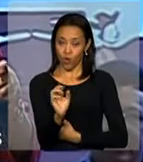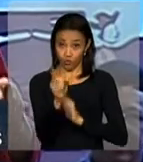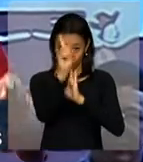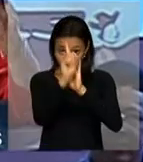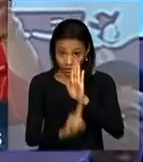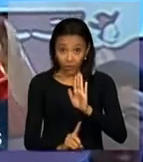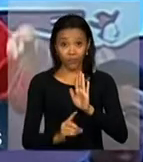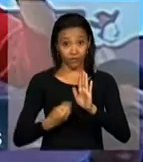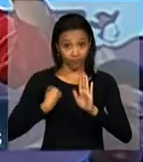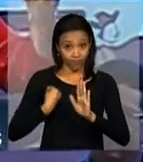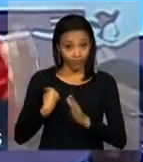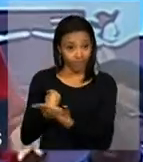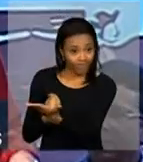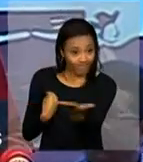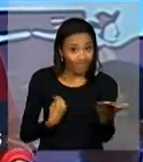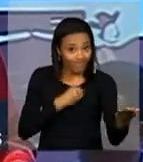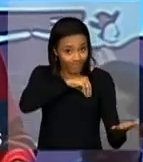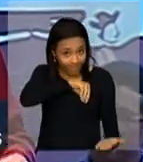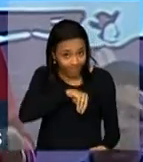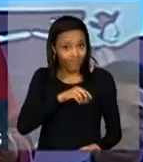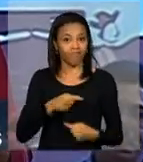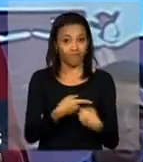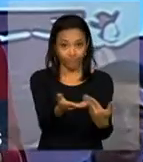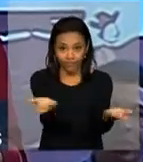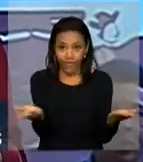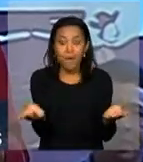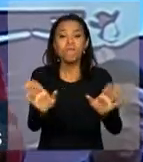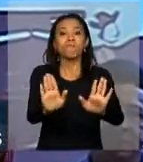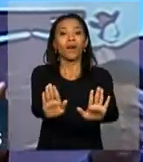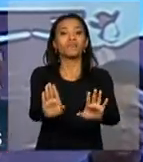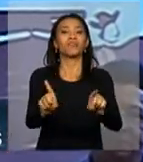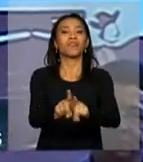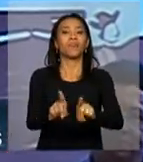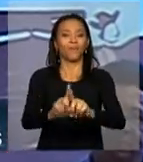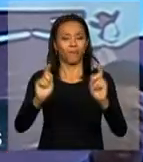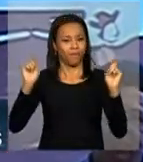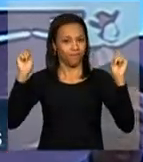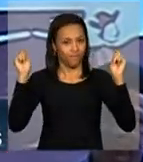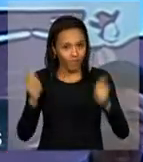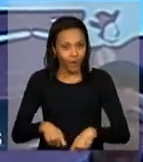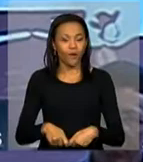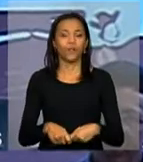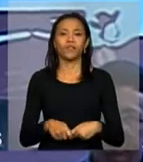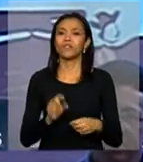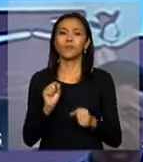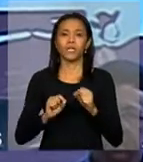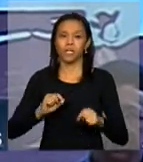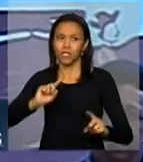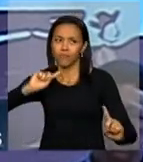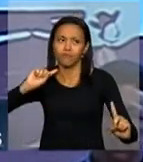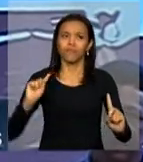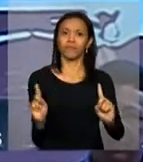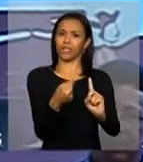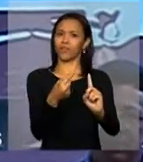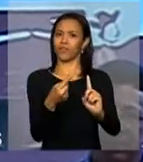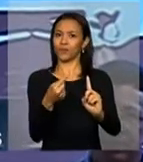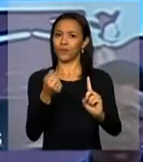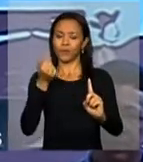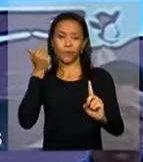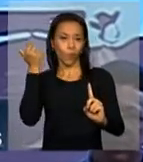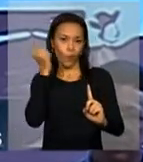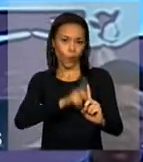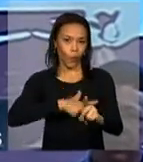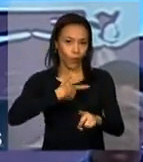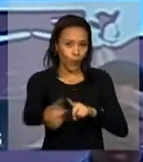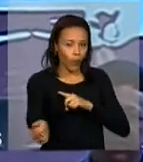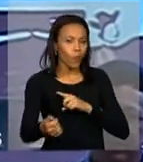dignidade através de uma renda digna, mas que ela pode, inclusive, ter desafios que podem